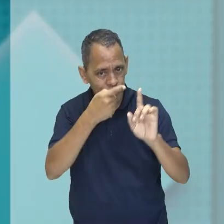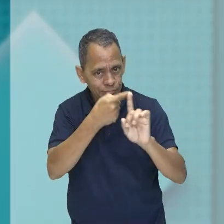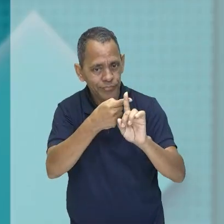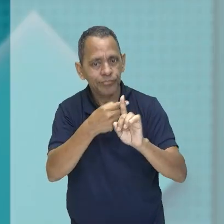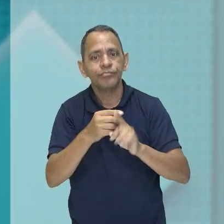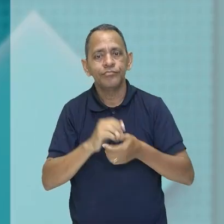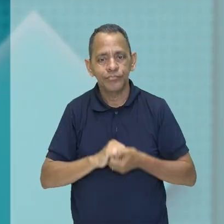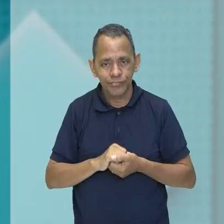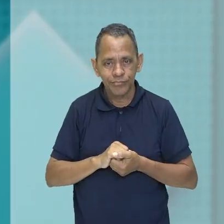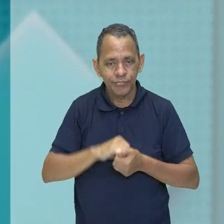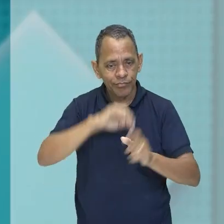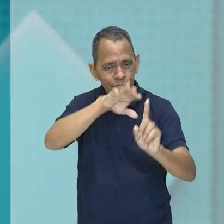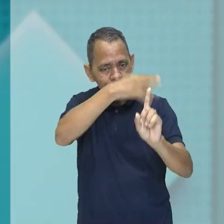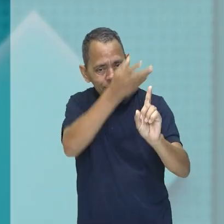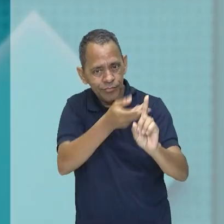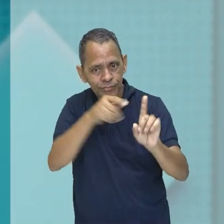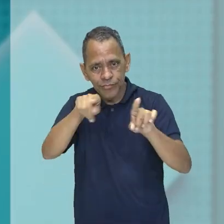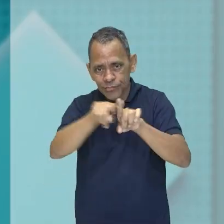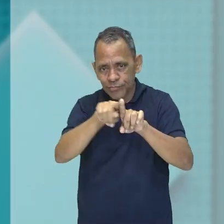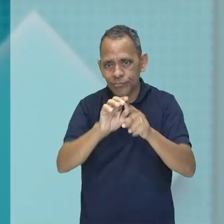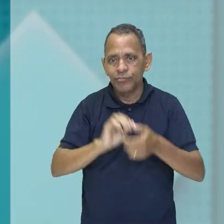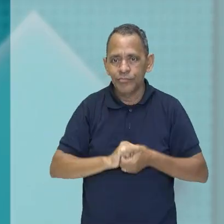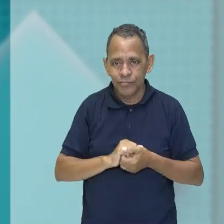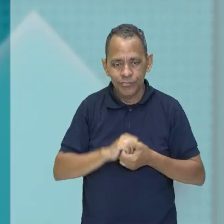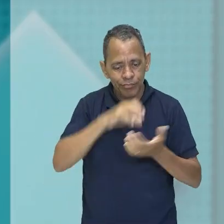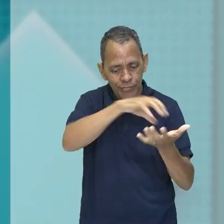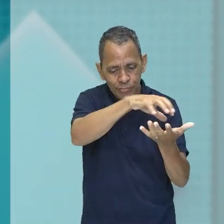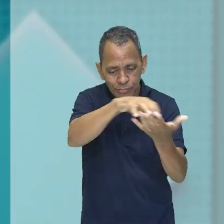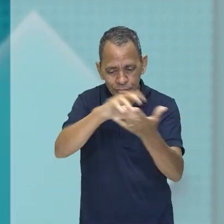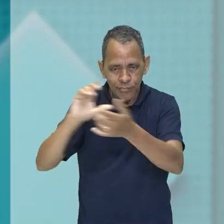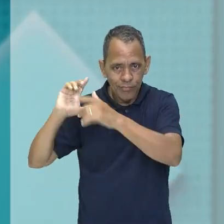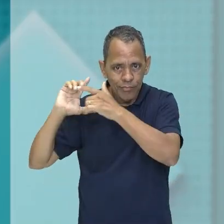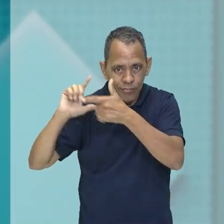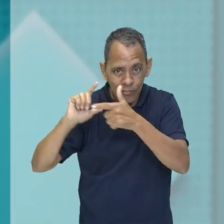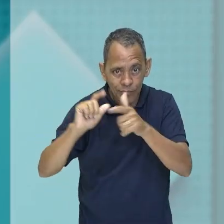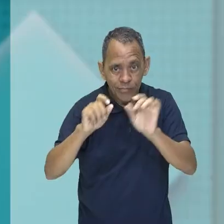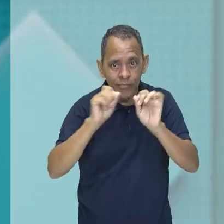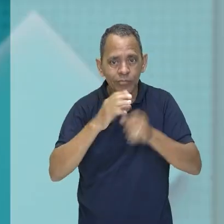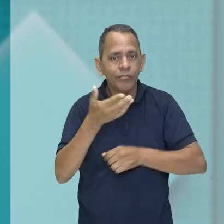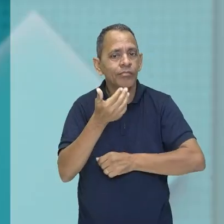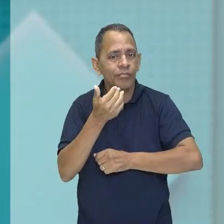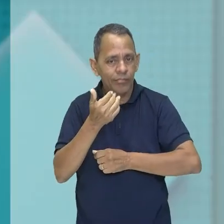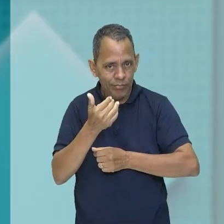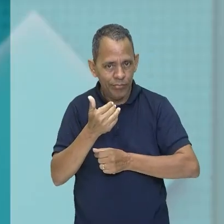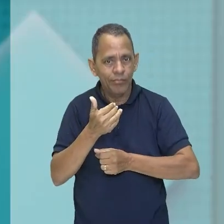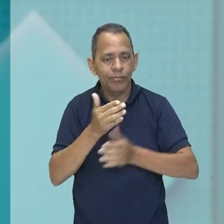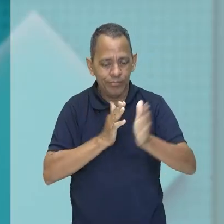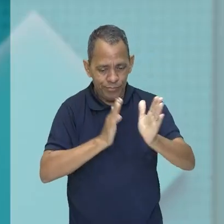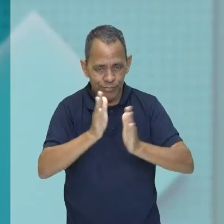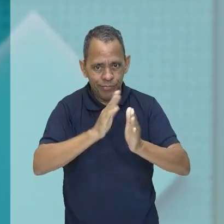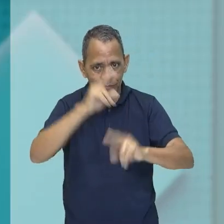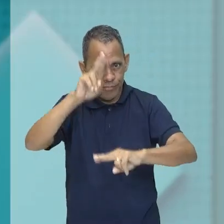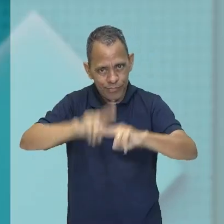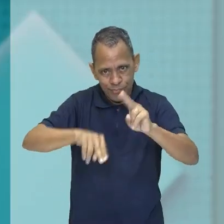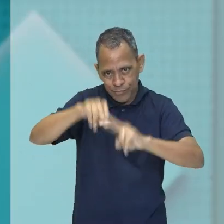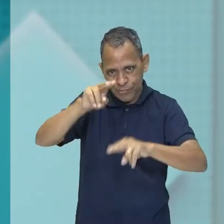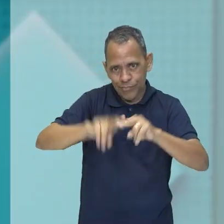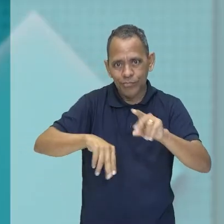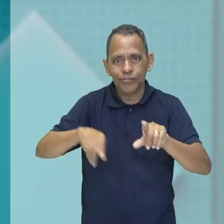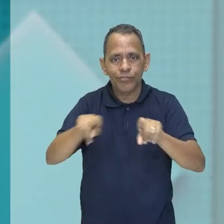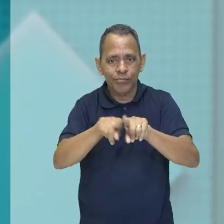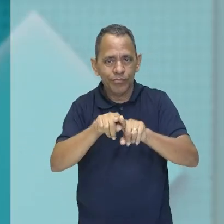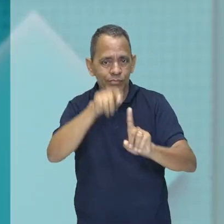sua praça de alimentação com aquelas tradicionais comidas de festas juninas, né?